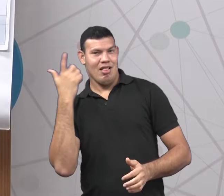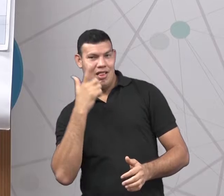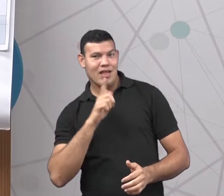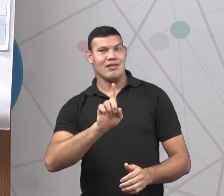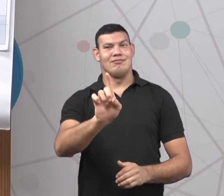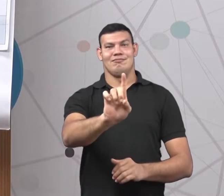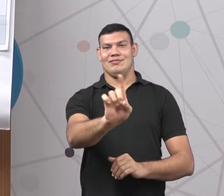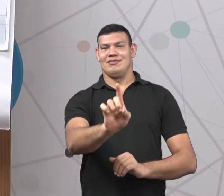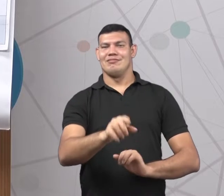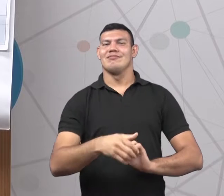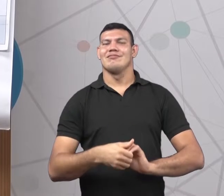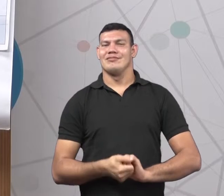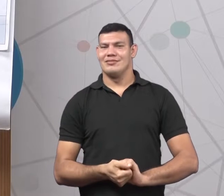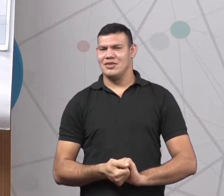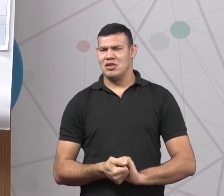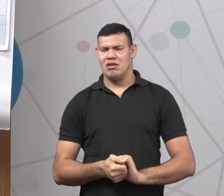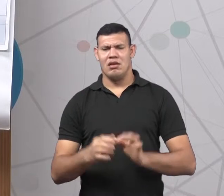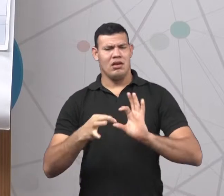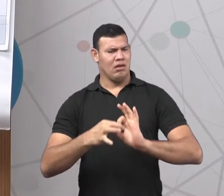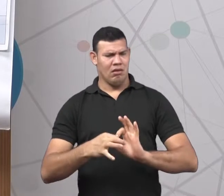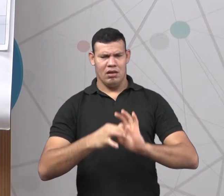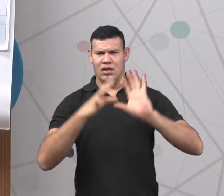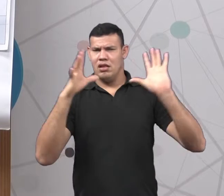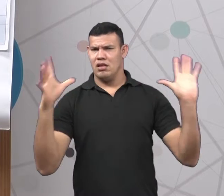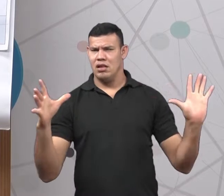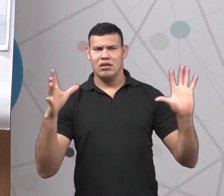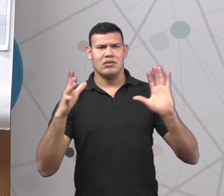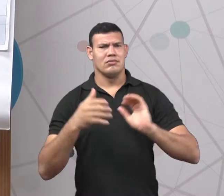portugueses, eles sempre foram livres.